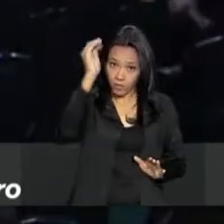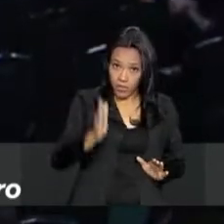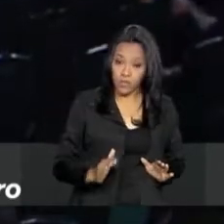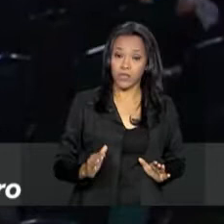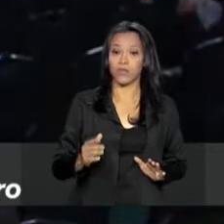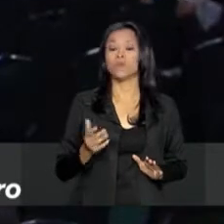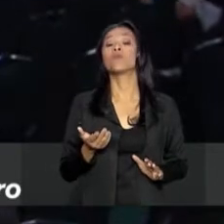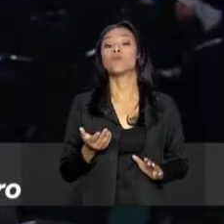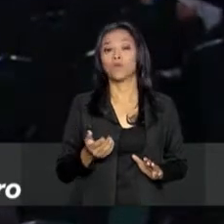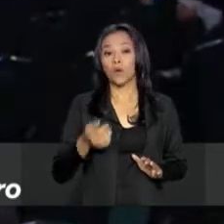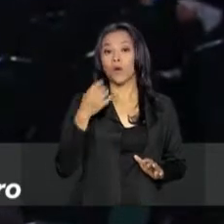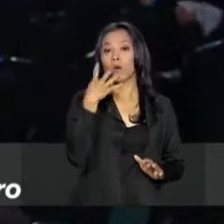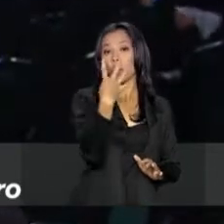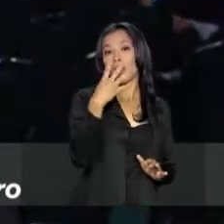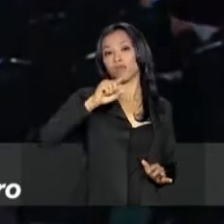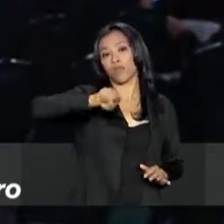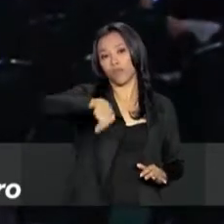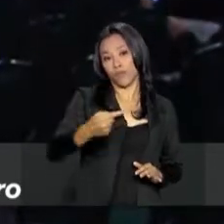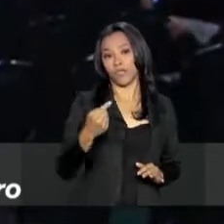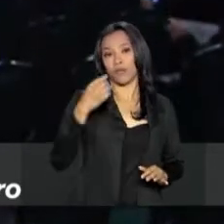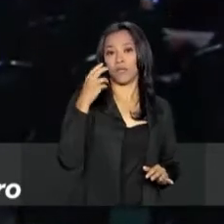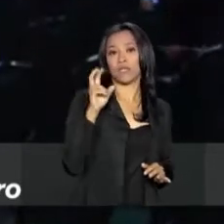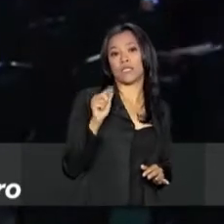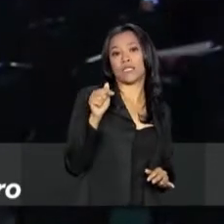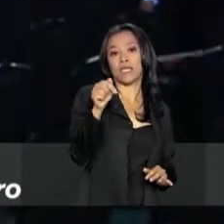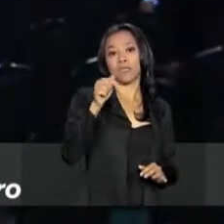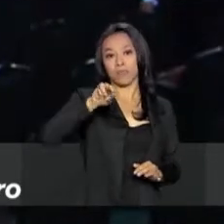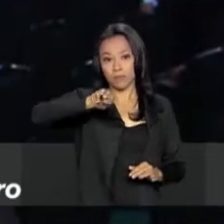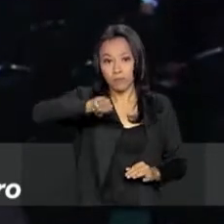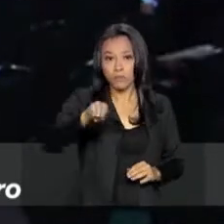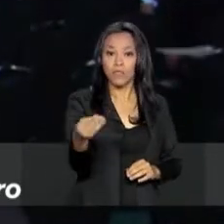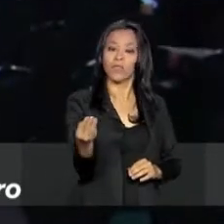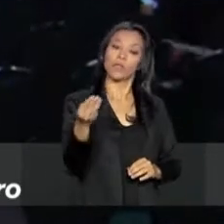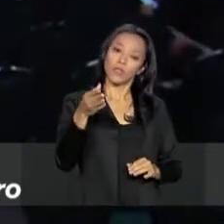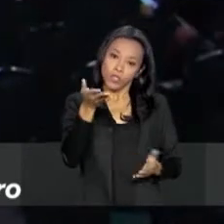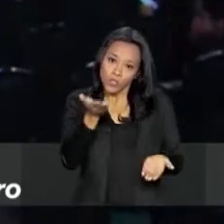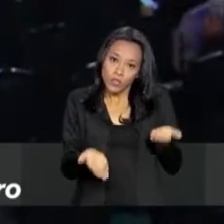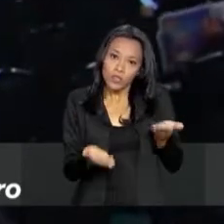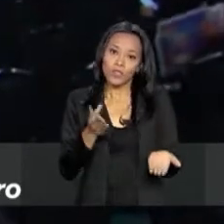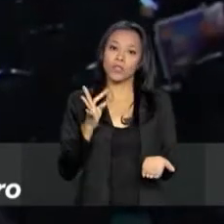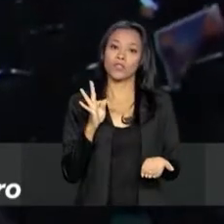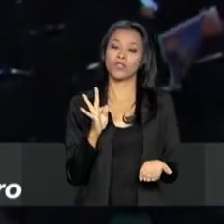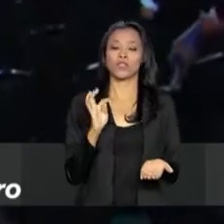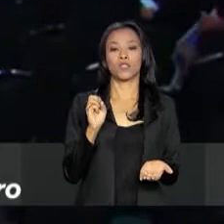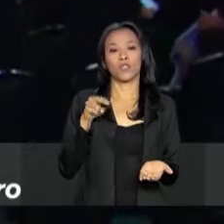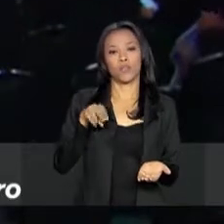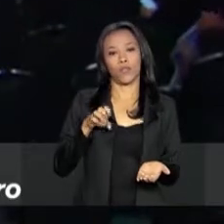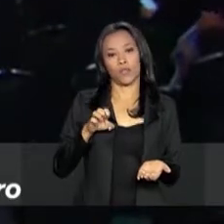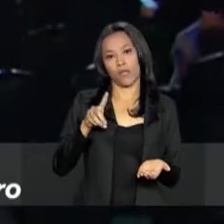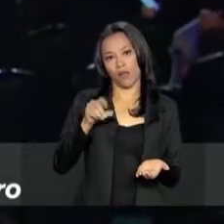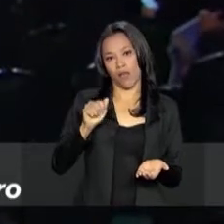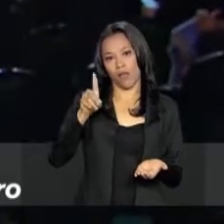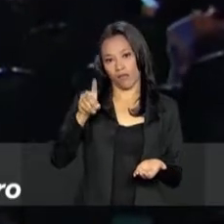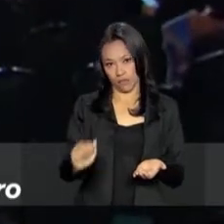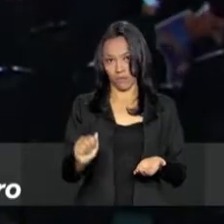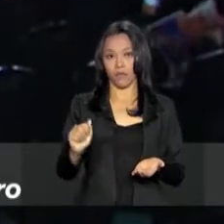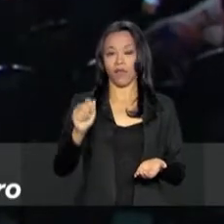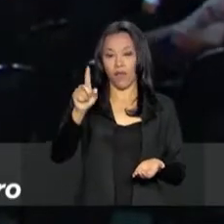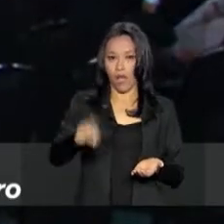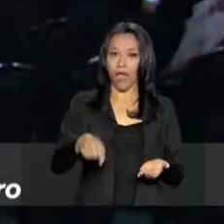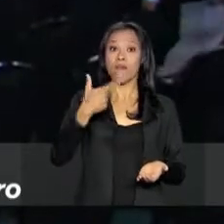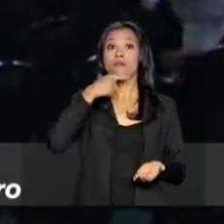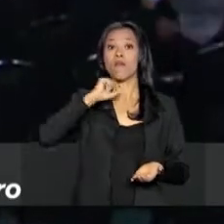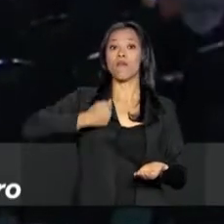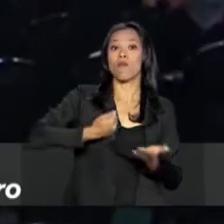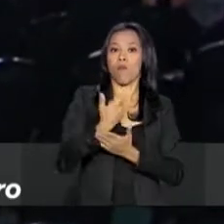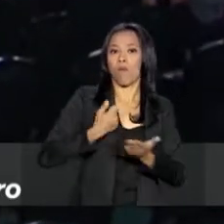cerca de 4,7 milhões de toneladas também um dos principais compradores de aço do brasil é os estados